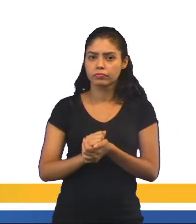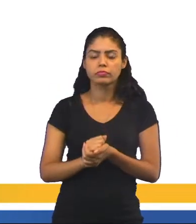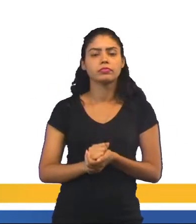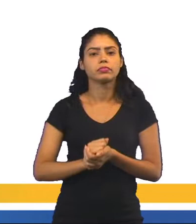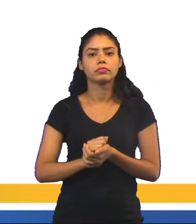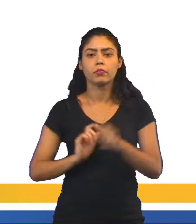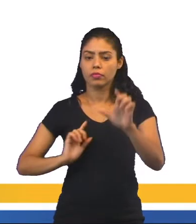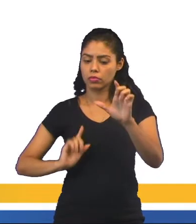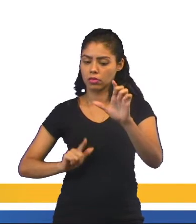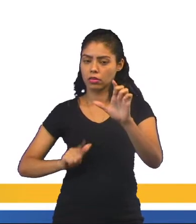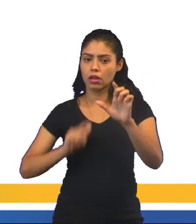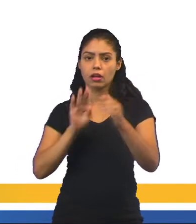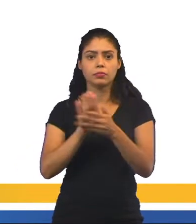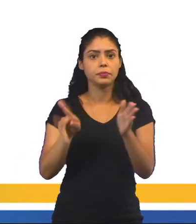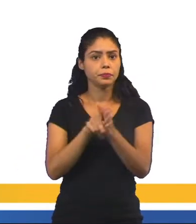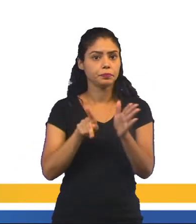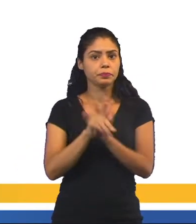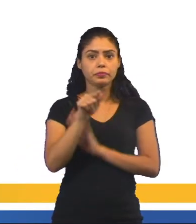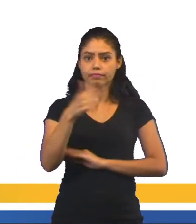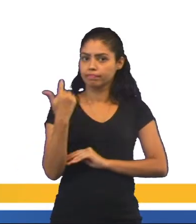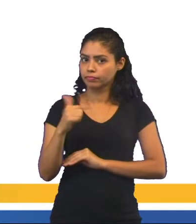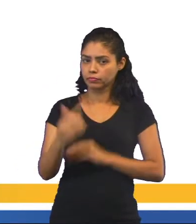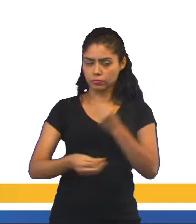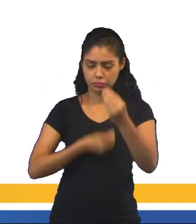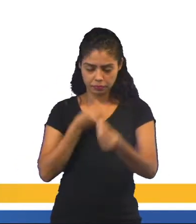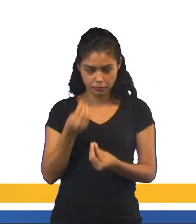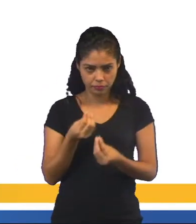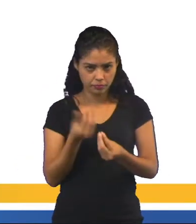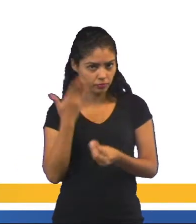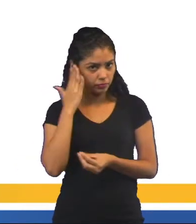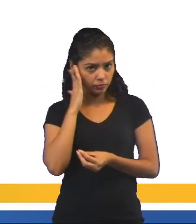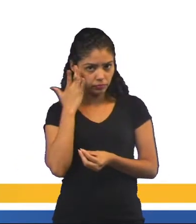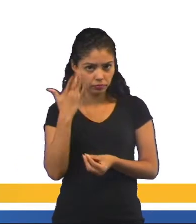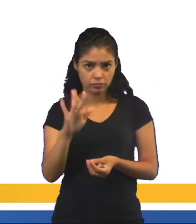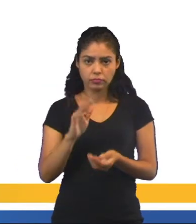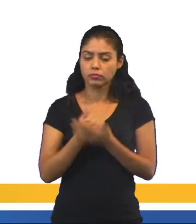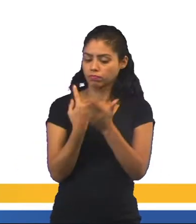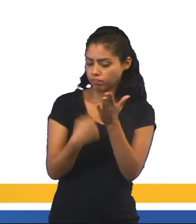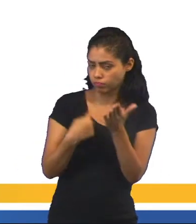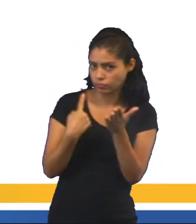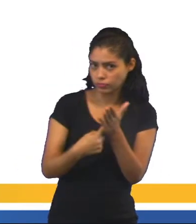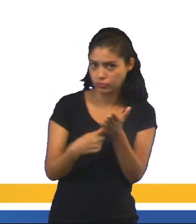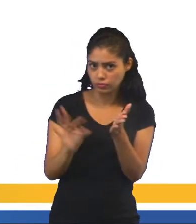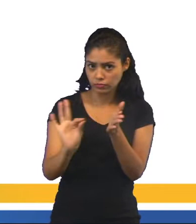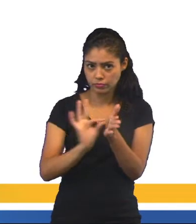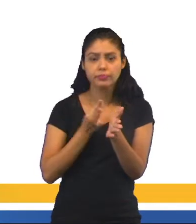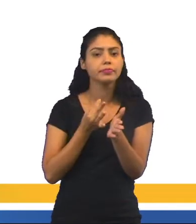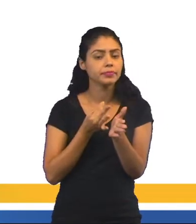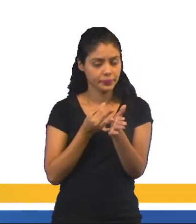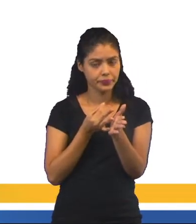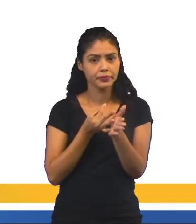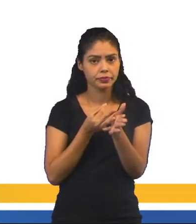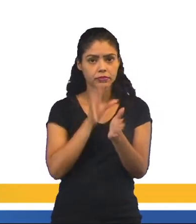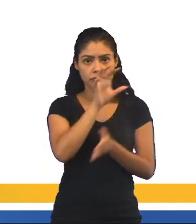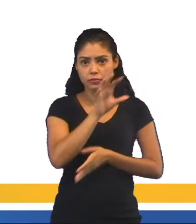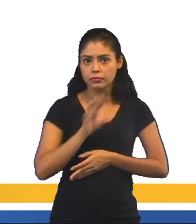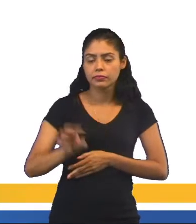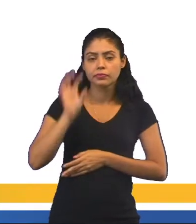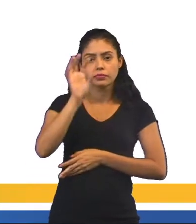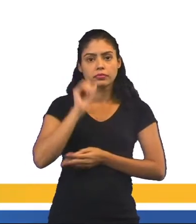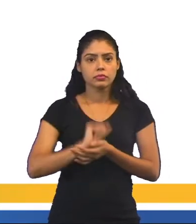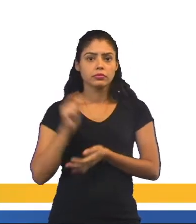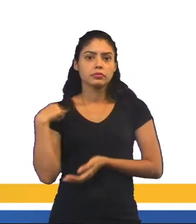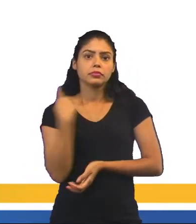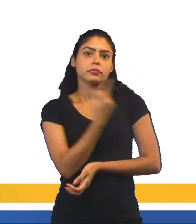legenda. A princípio, nós não temos nenhuma identificação de acordo com esse mapa aí